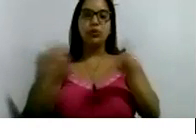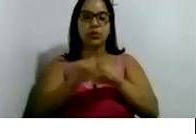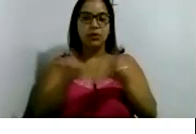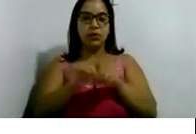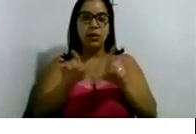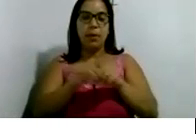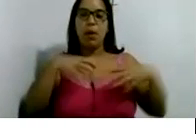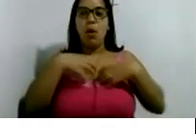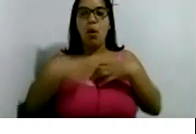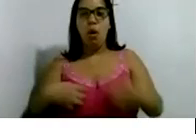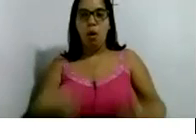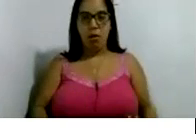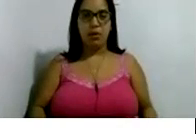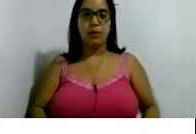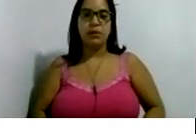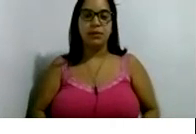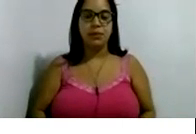órgãos.